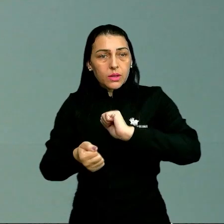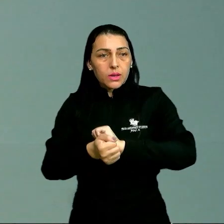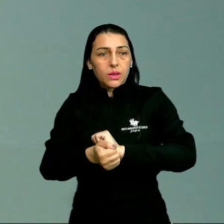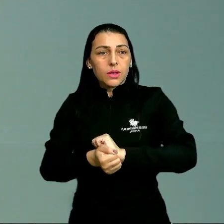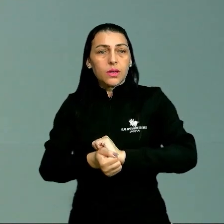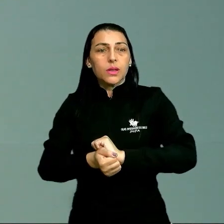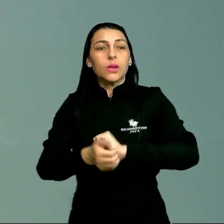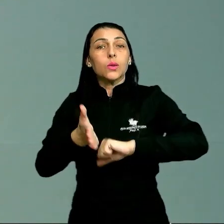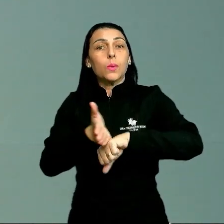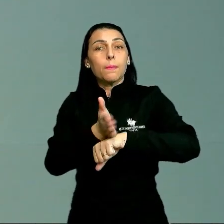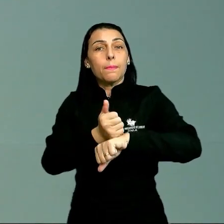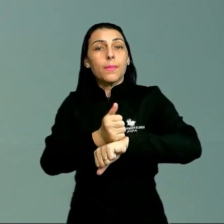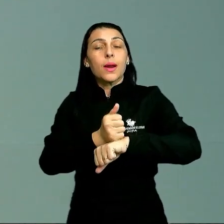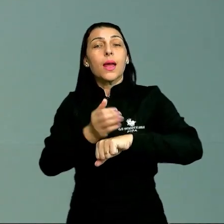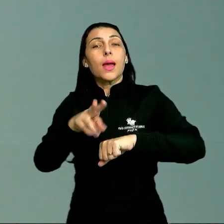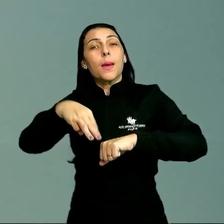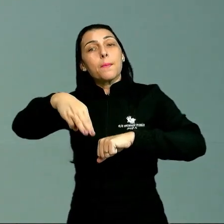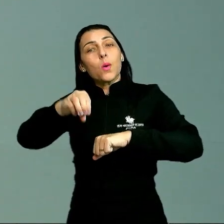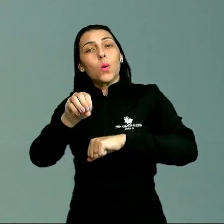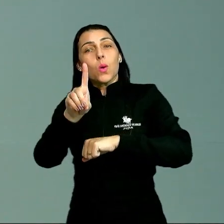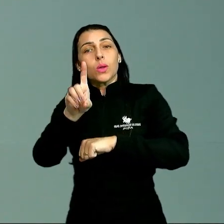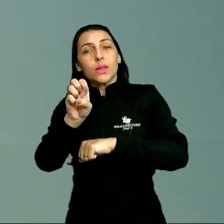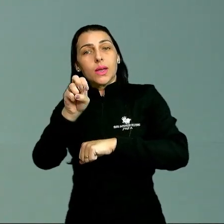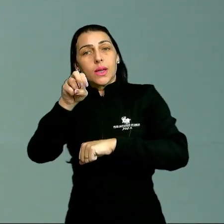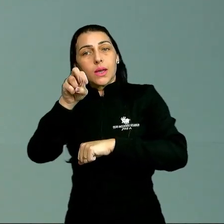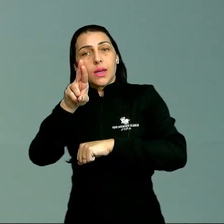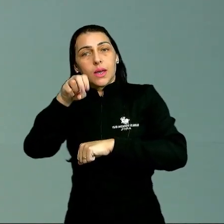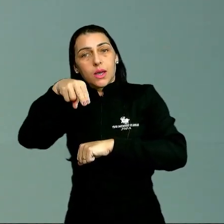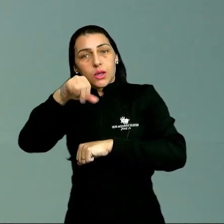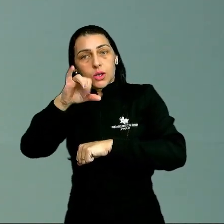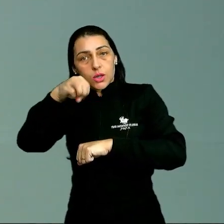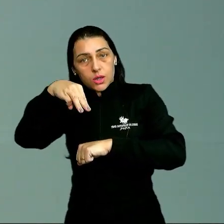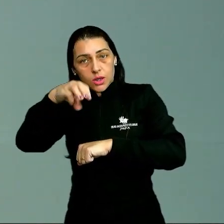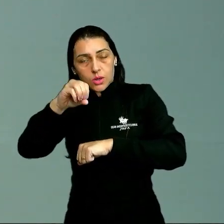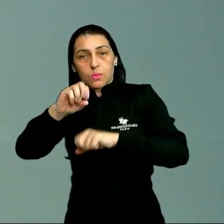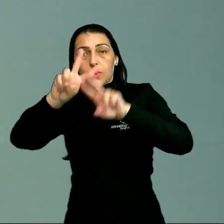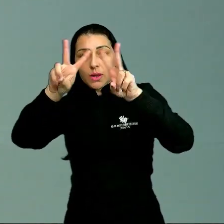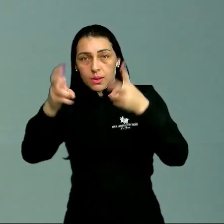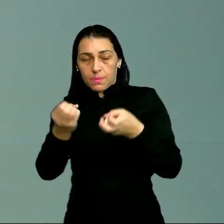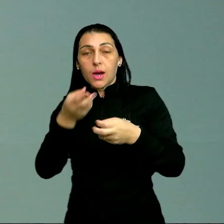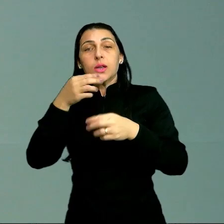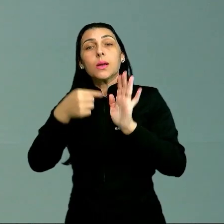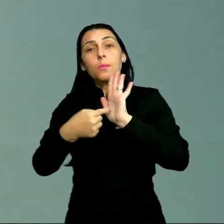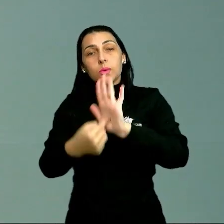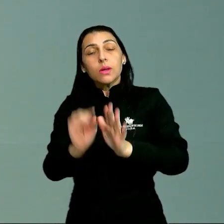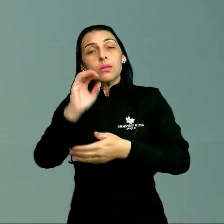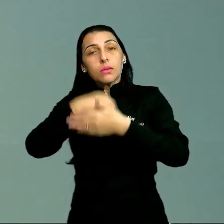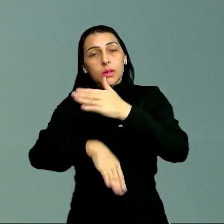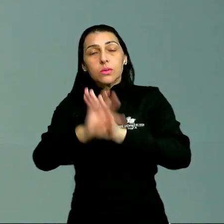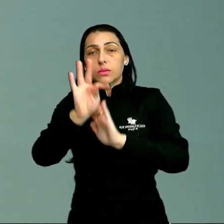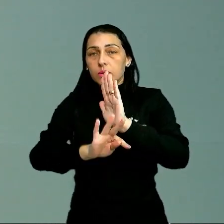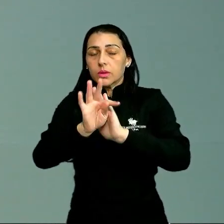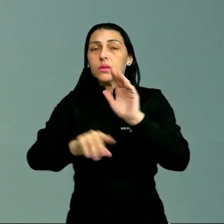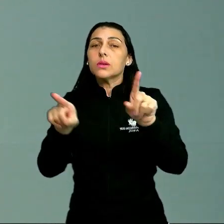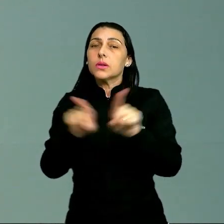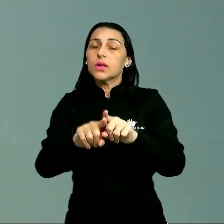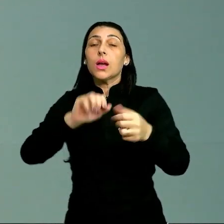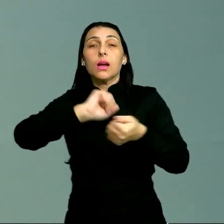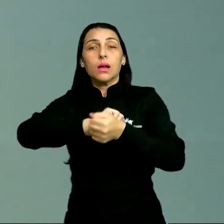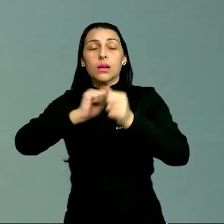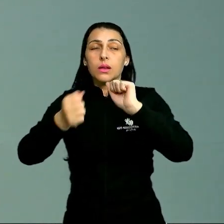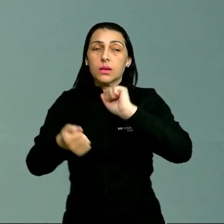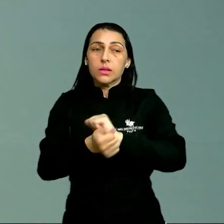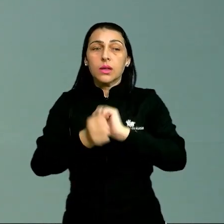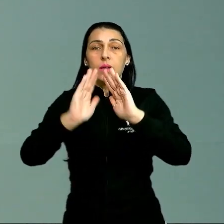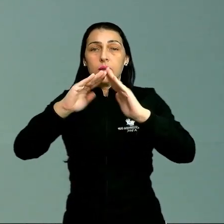do pré-modernismo, a temática abordada dentro dela. Aqui, a gente já tem associada